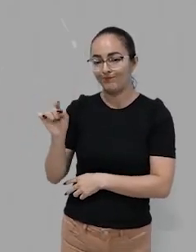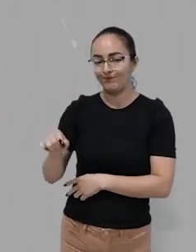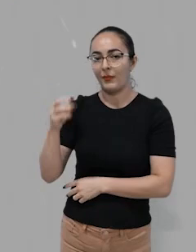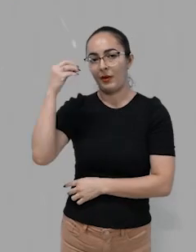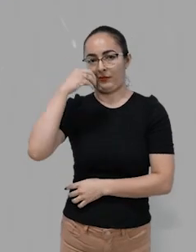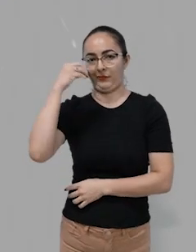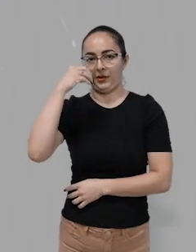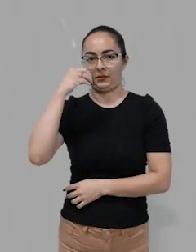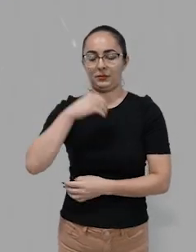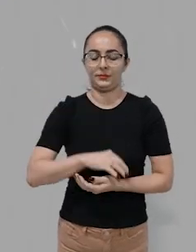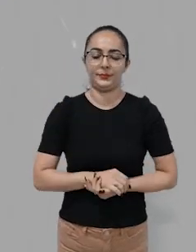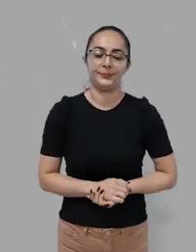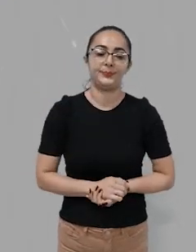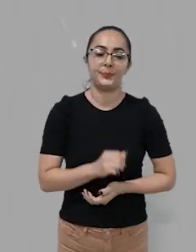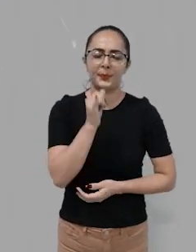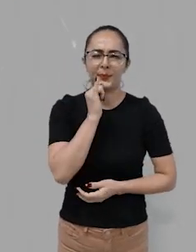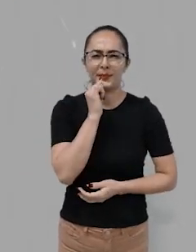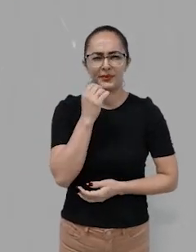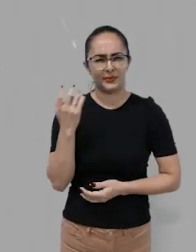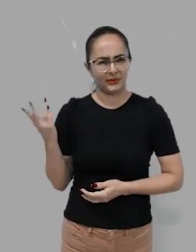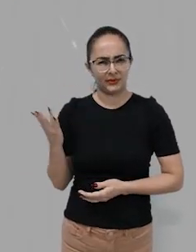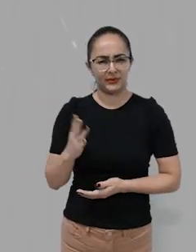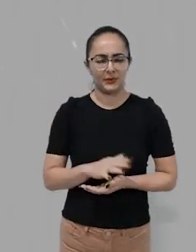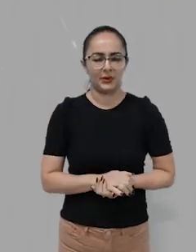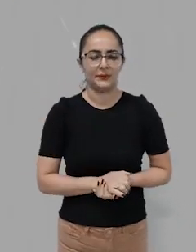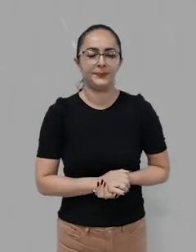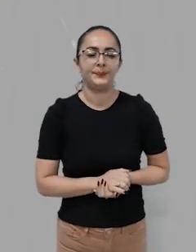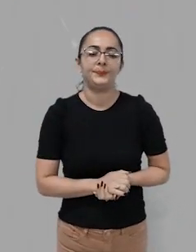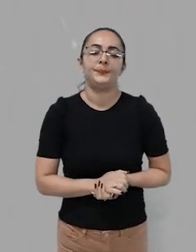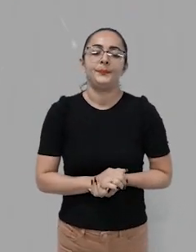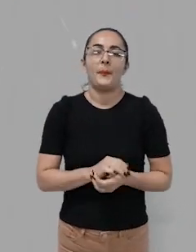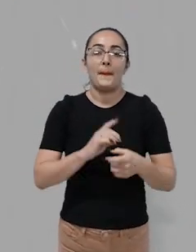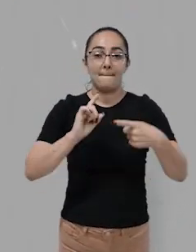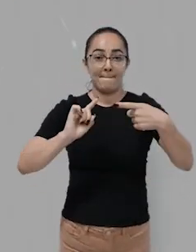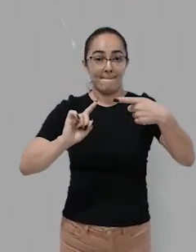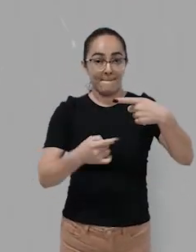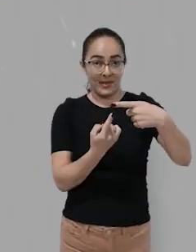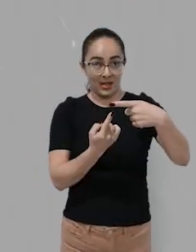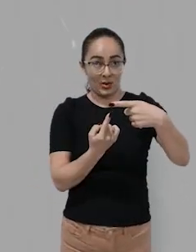fraco. Olha só aqui um exemplo. Ó. De 1.000 moléculas de HCl,